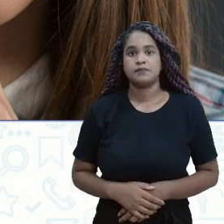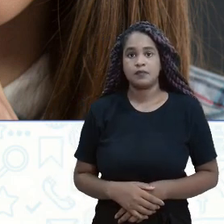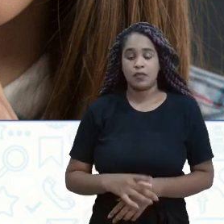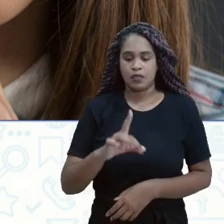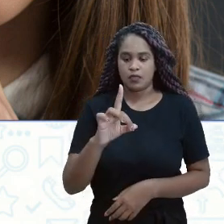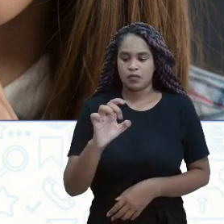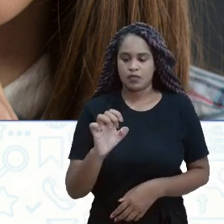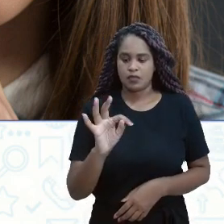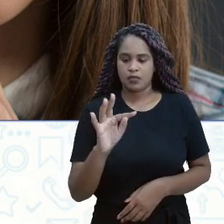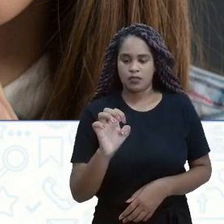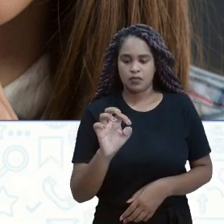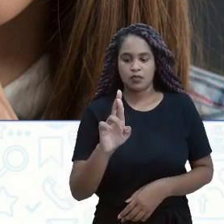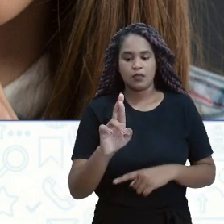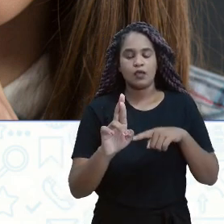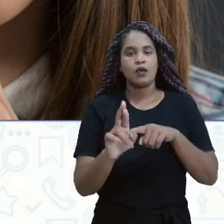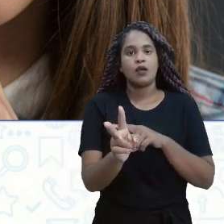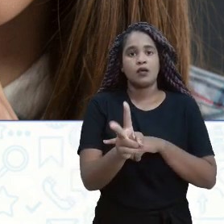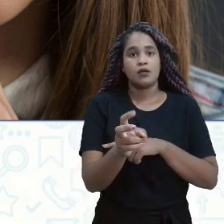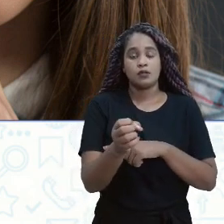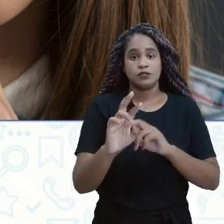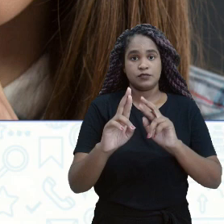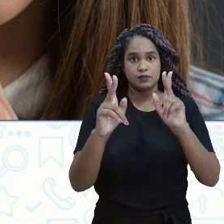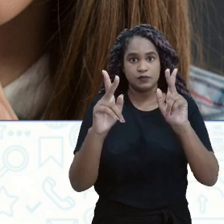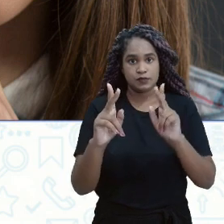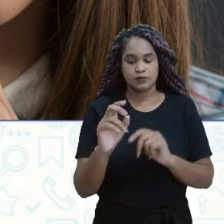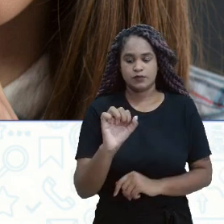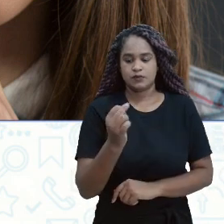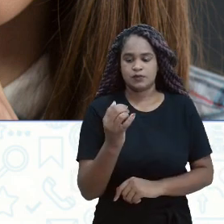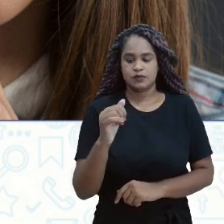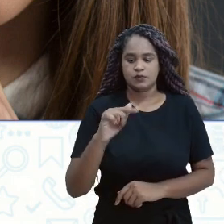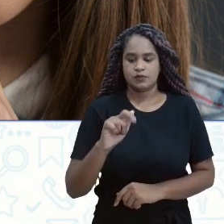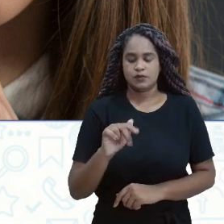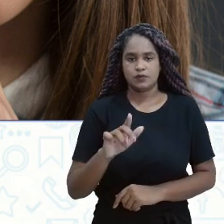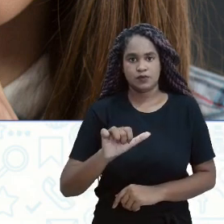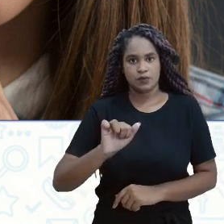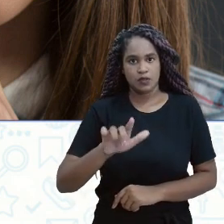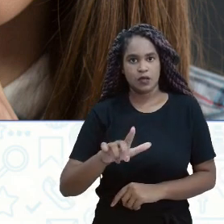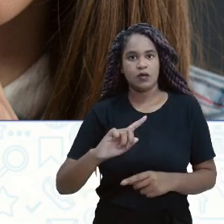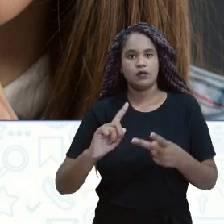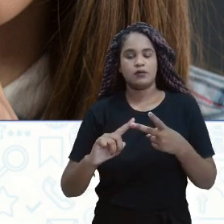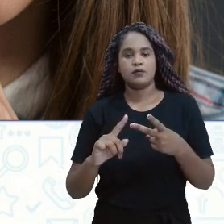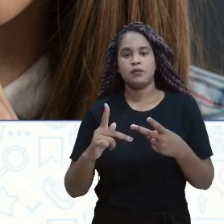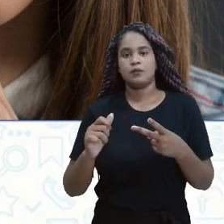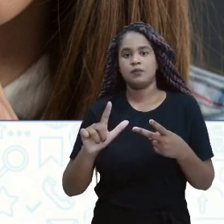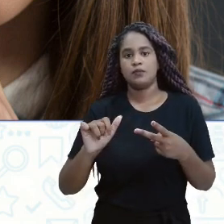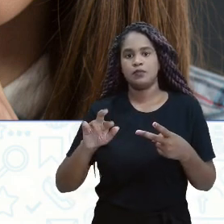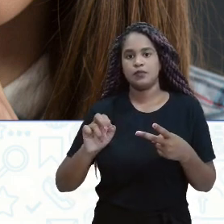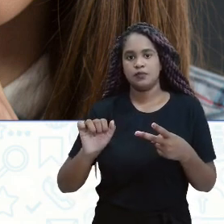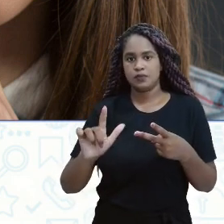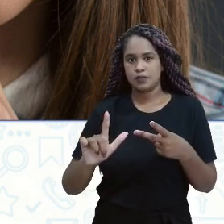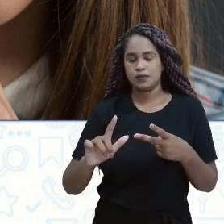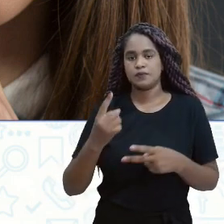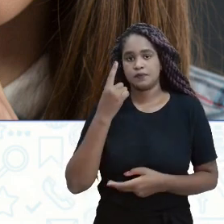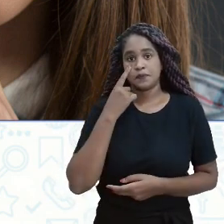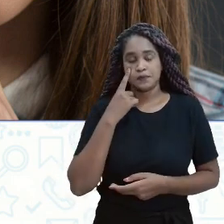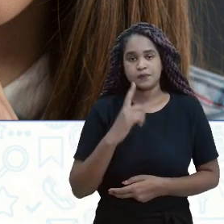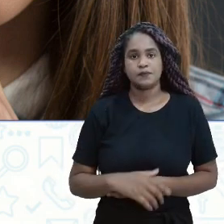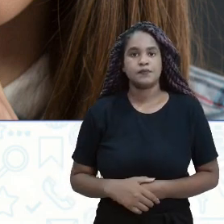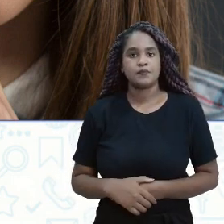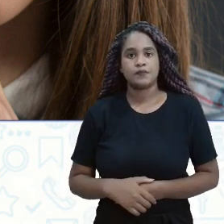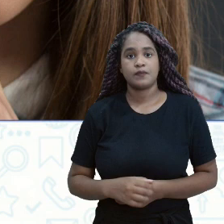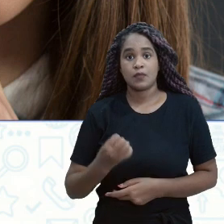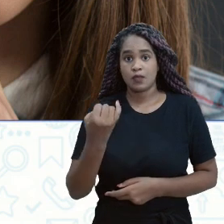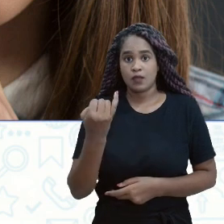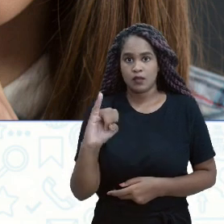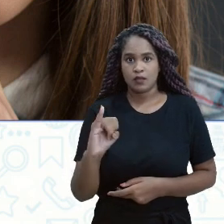para diferenciar o singular e o plural também, ele não abre mão de nenhum acento. Então, no